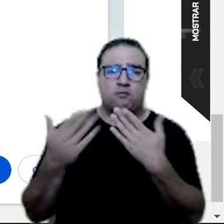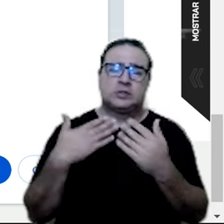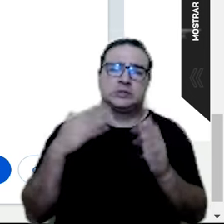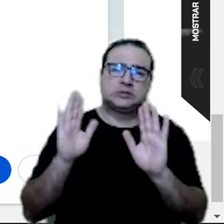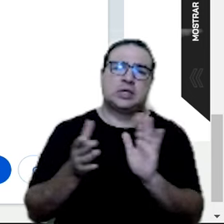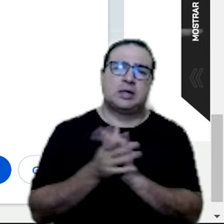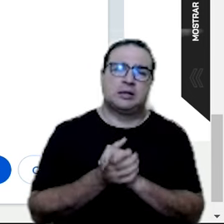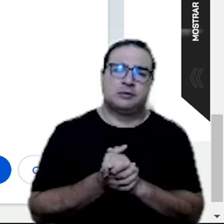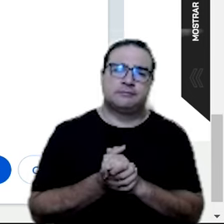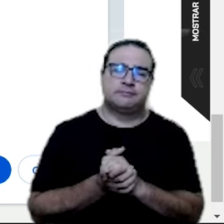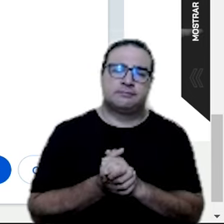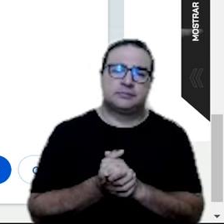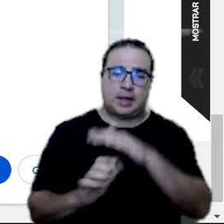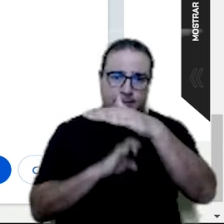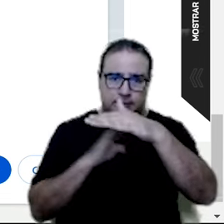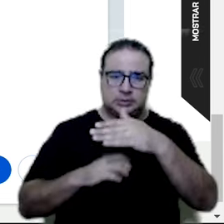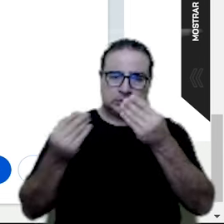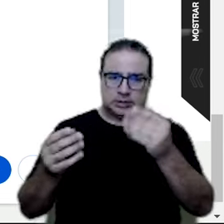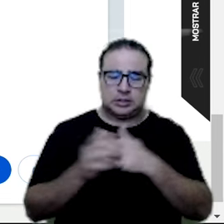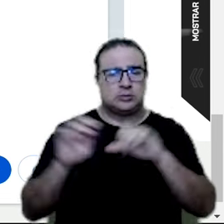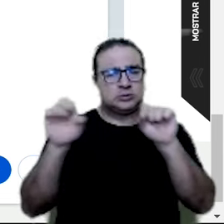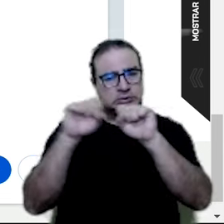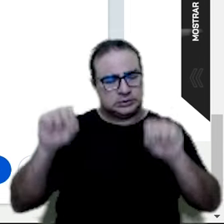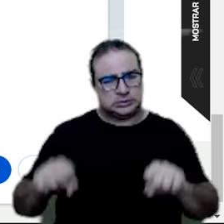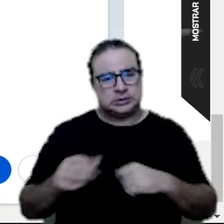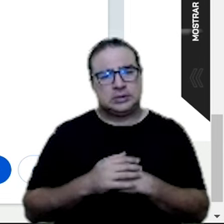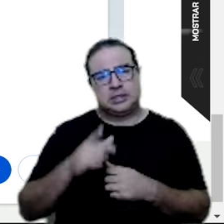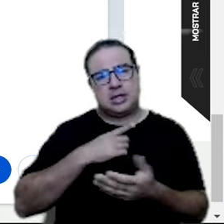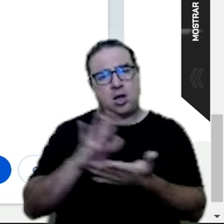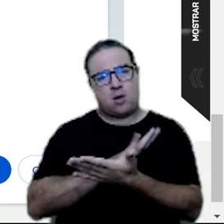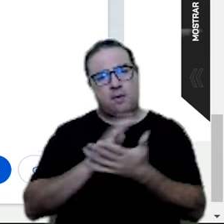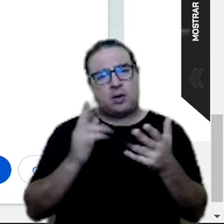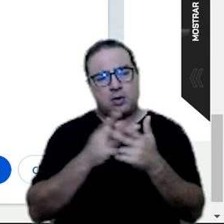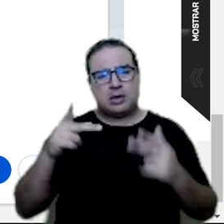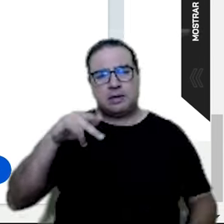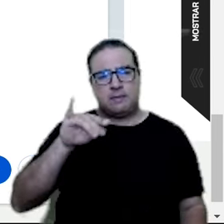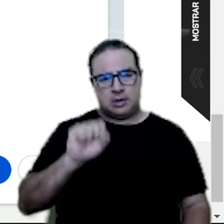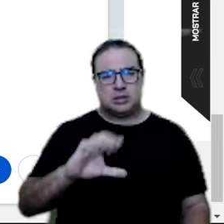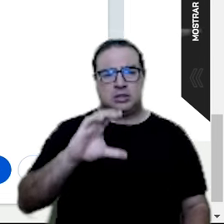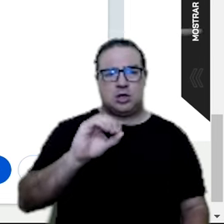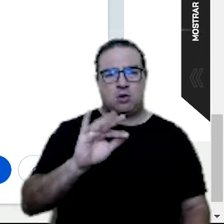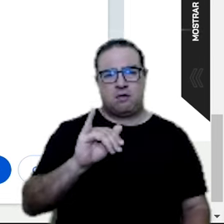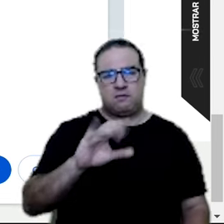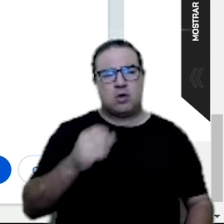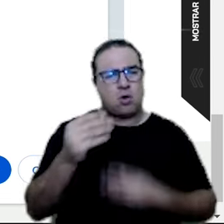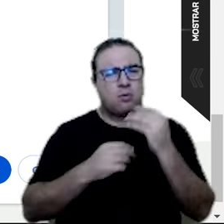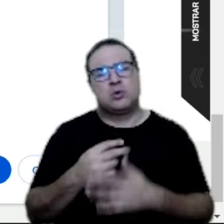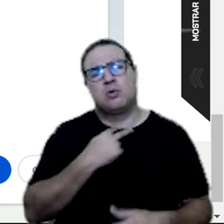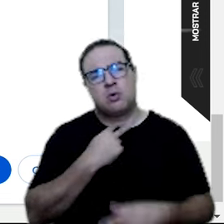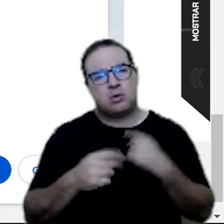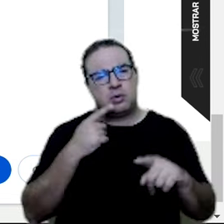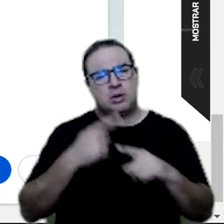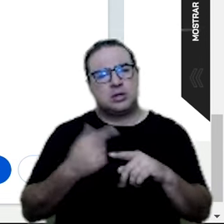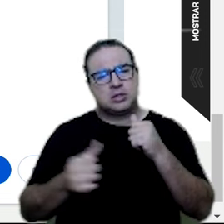bate-papo até com o com a empresa fornecedora do sistema Existem algumas coisas do piscofins que na época eu falei poxa